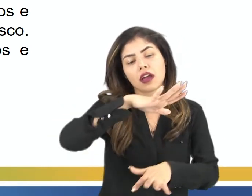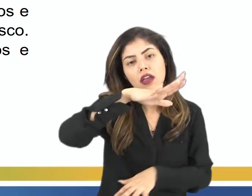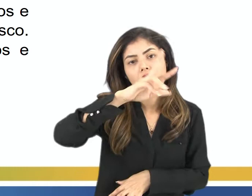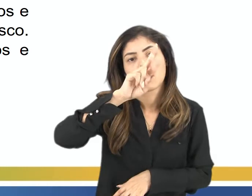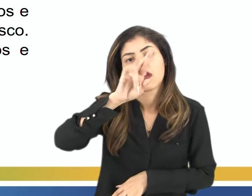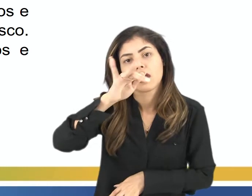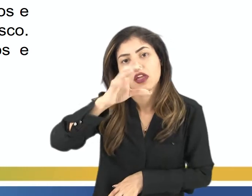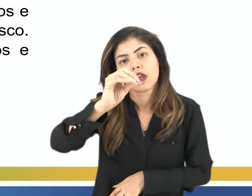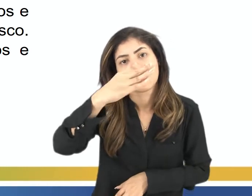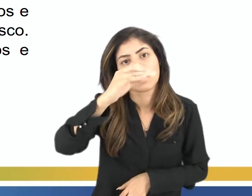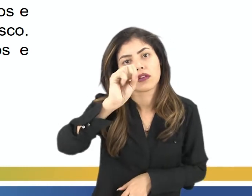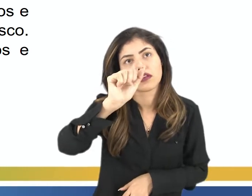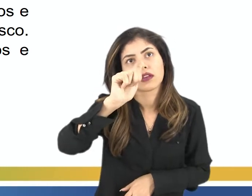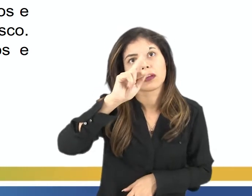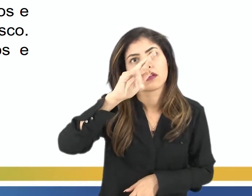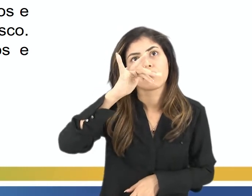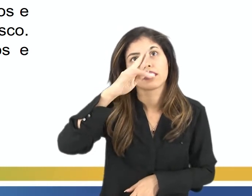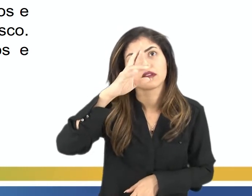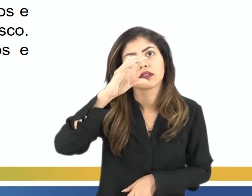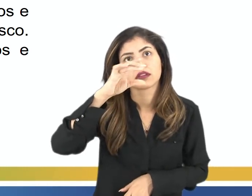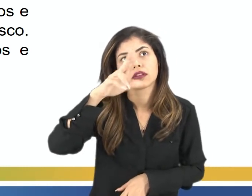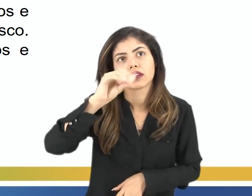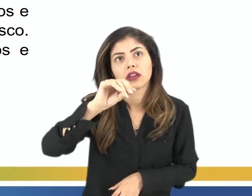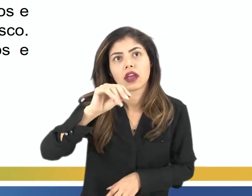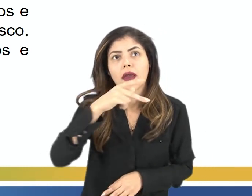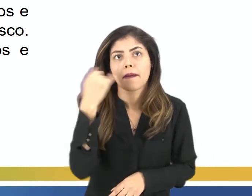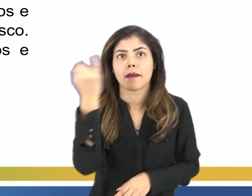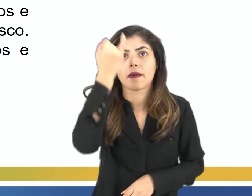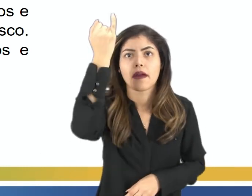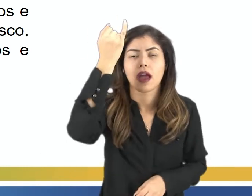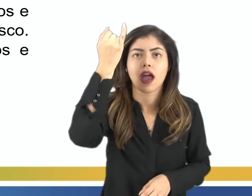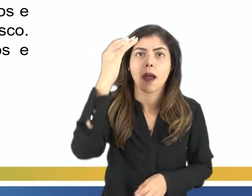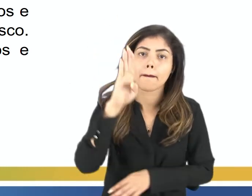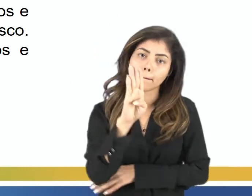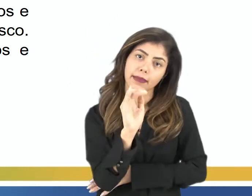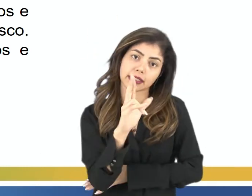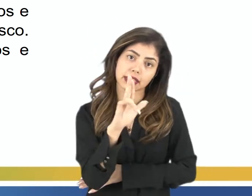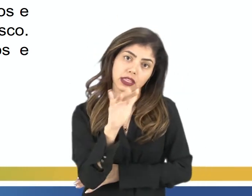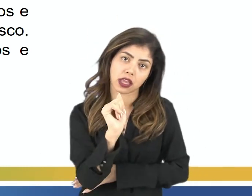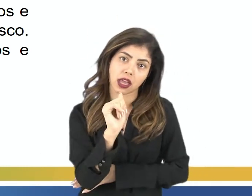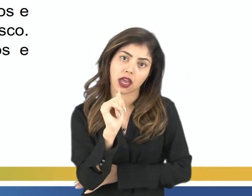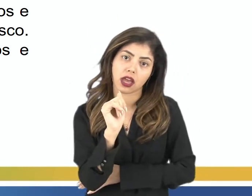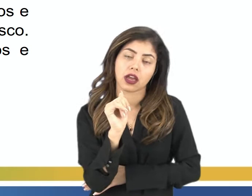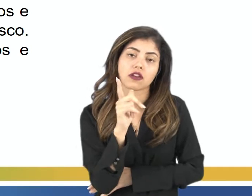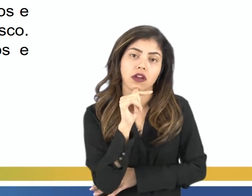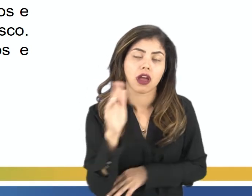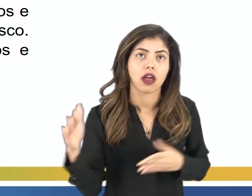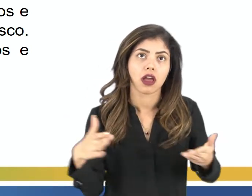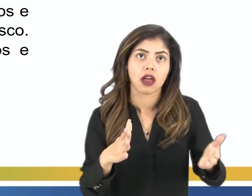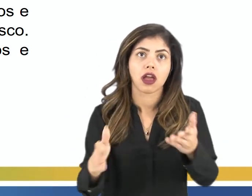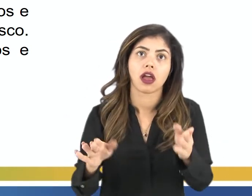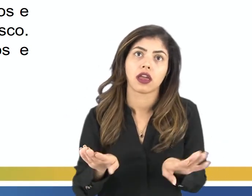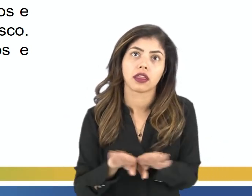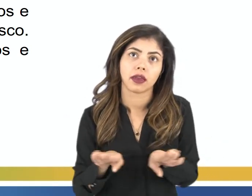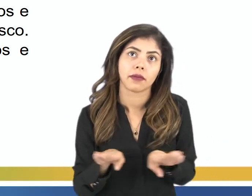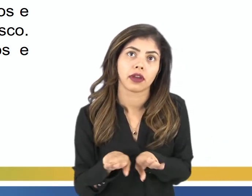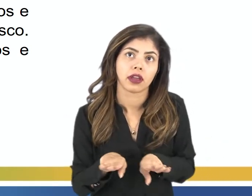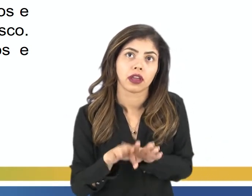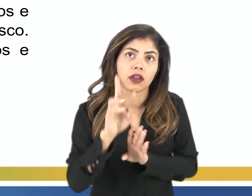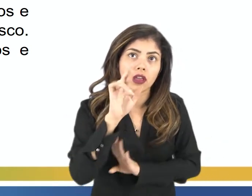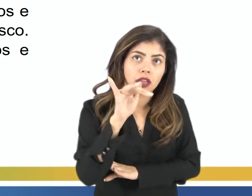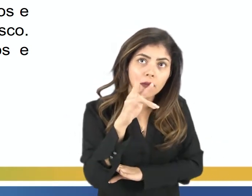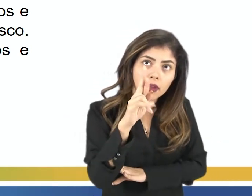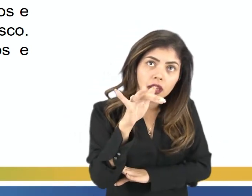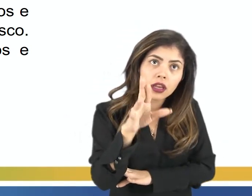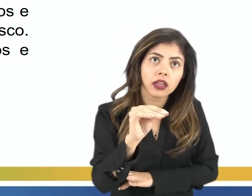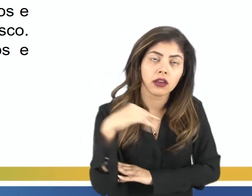Francisco, né, principalmente nas margens das bacias hidrográficas. Então essa denominação é também aplicada para os